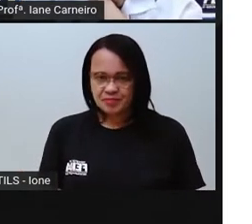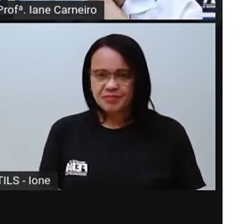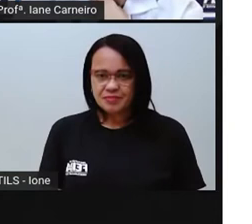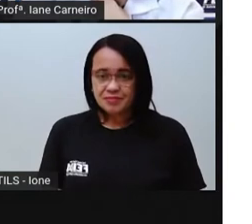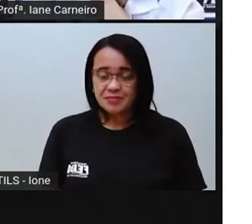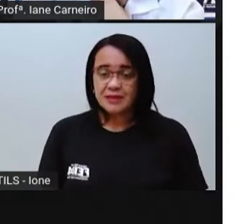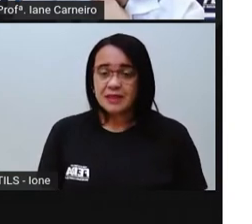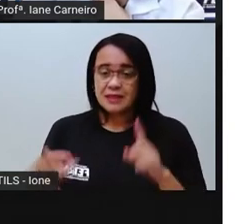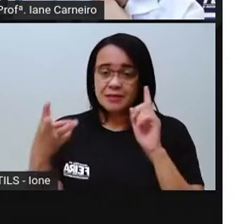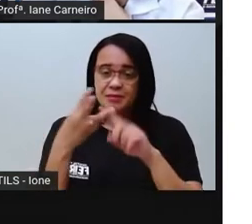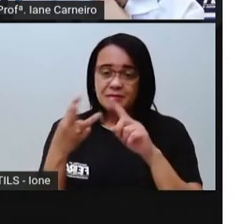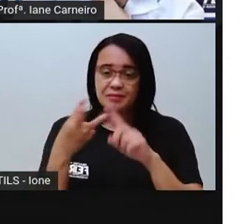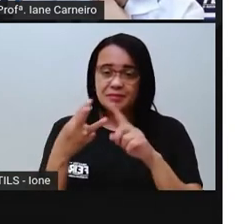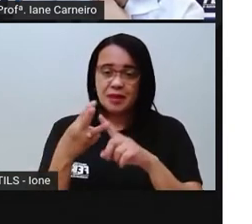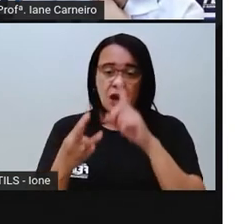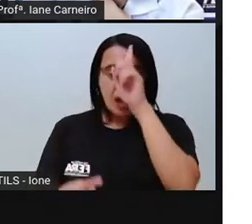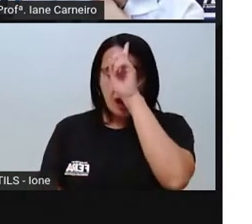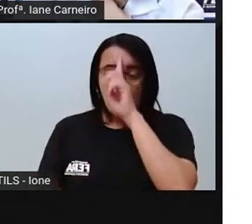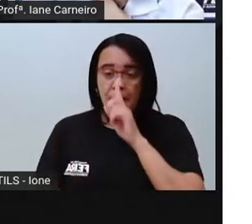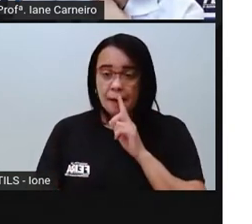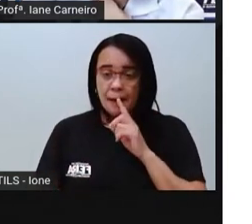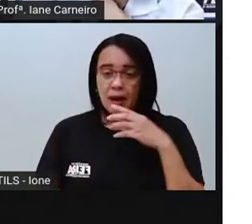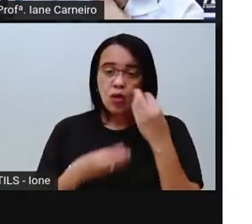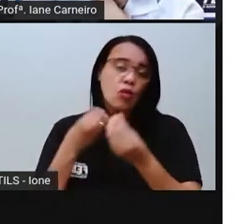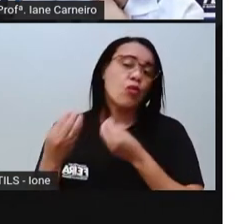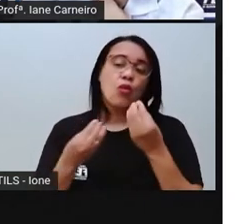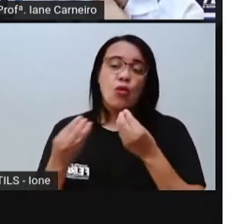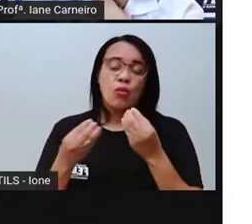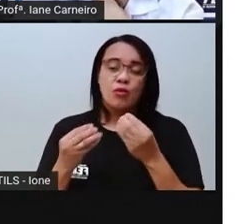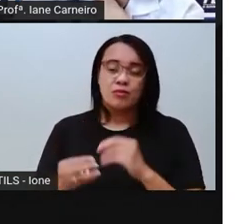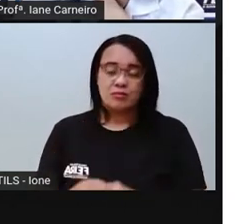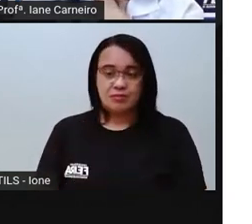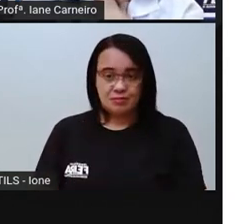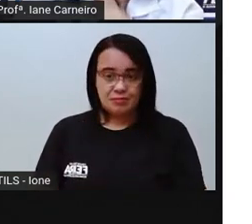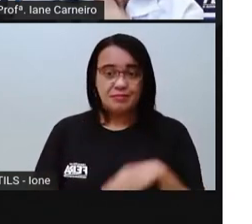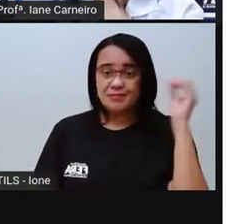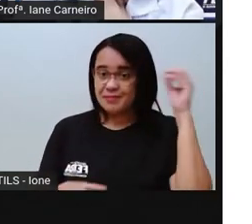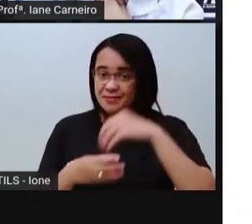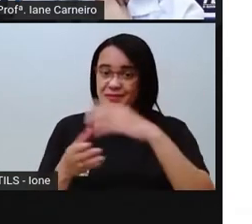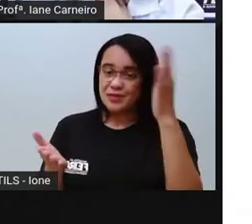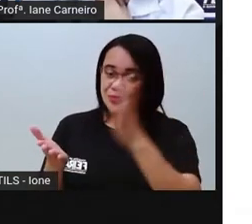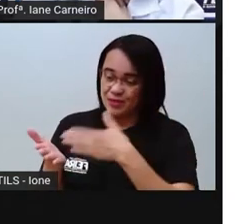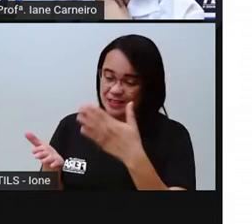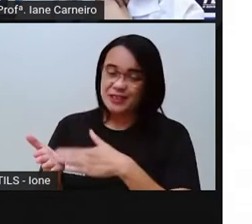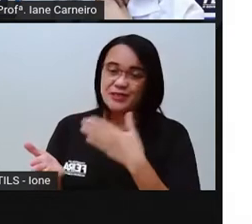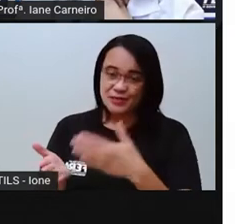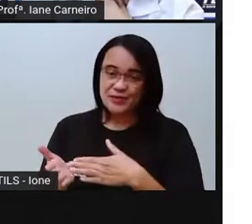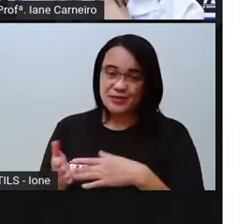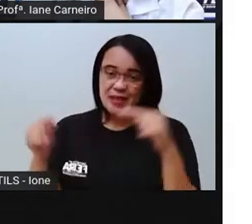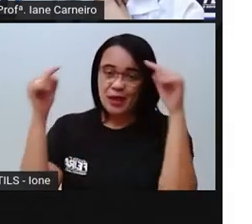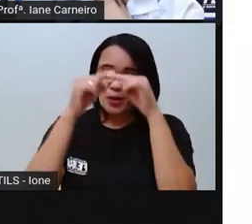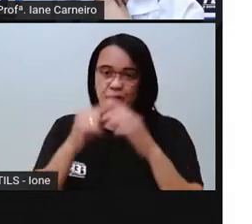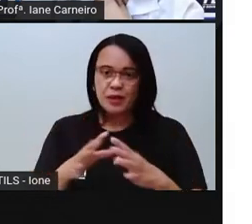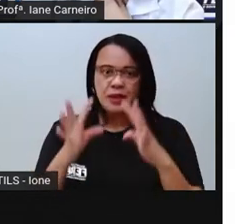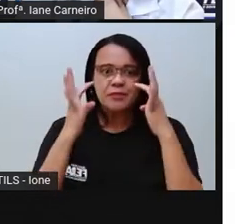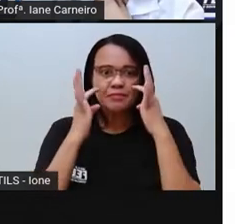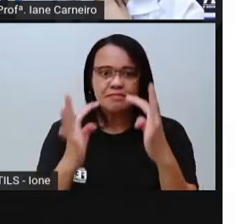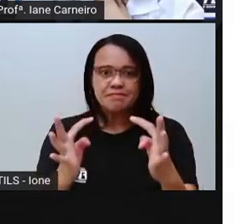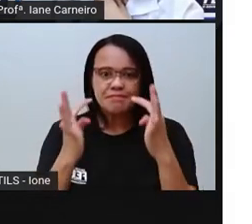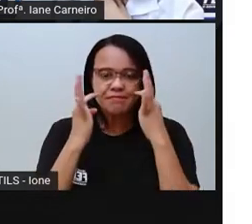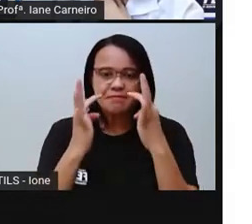Os amarelos, ó, que aparecem no livro, eles indicam atenção, né? Então, aqui os carros, ó,